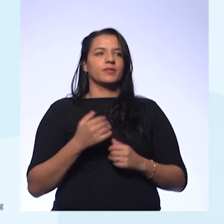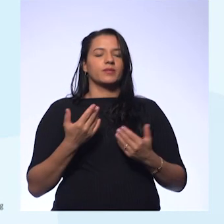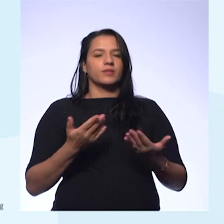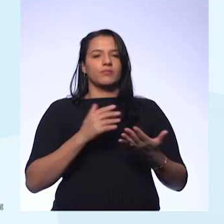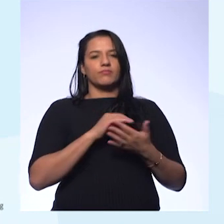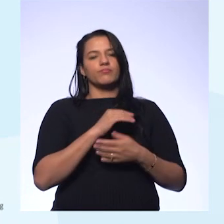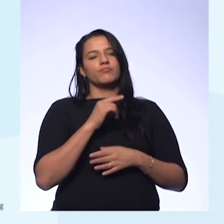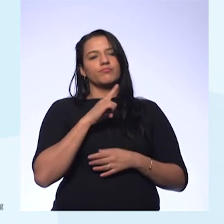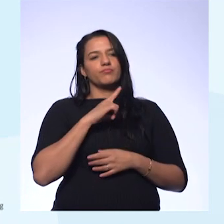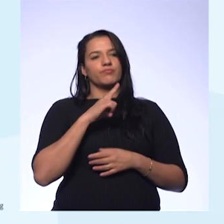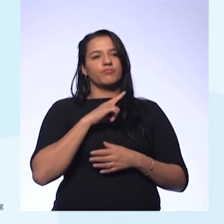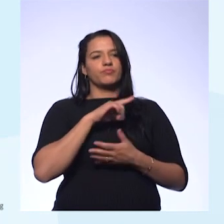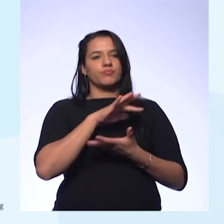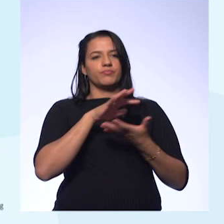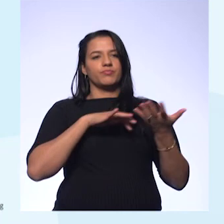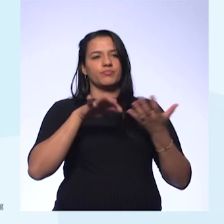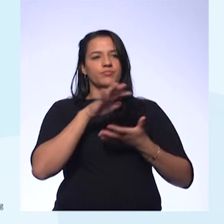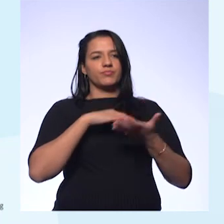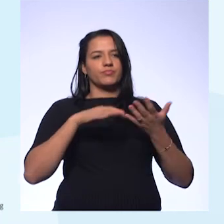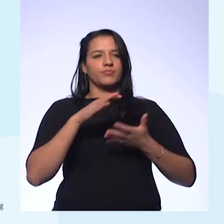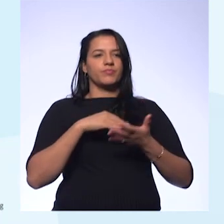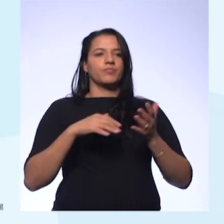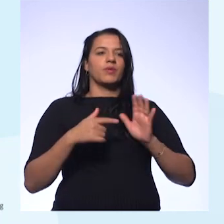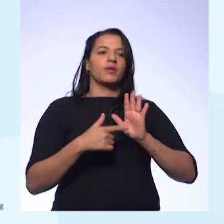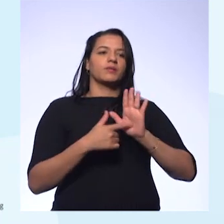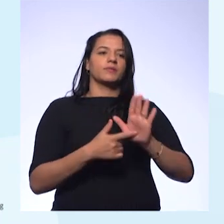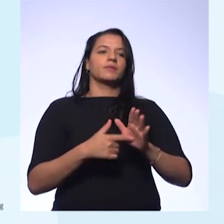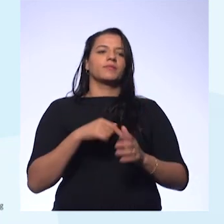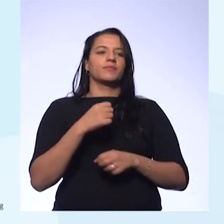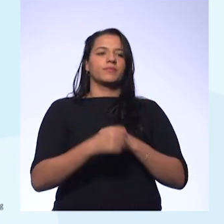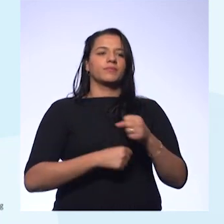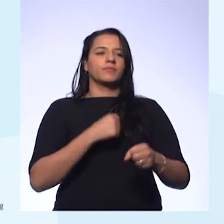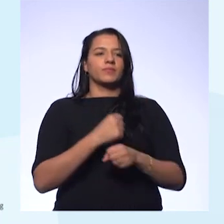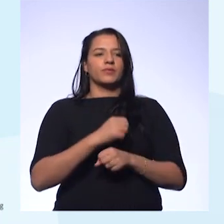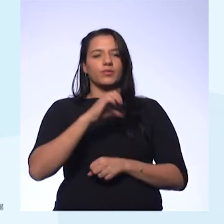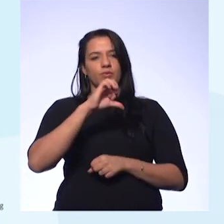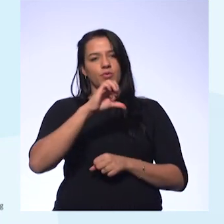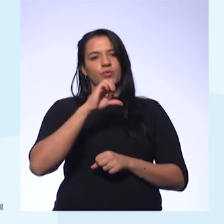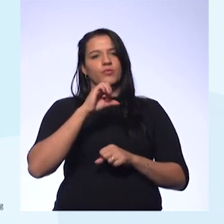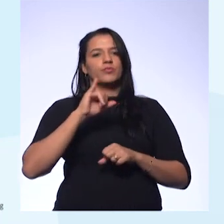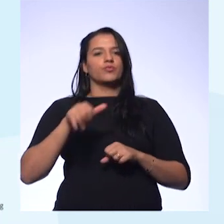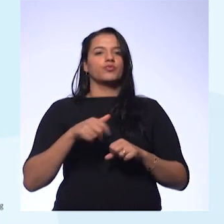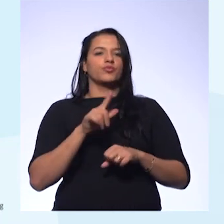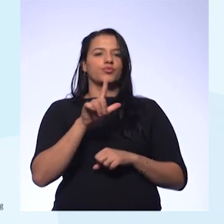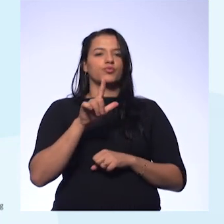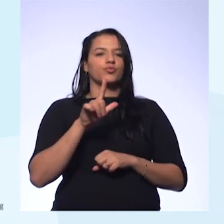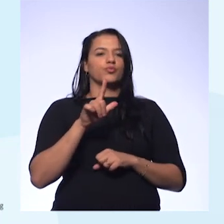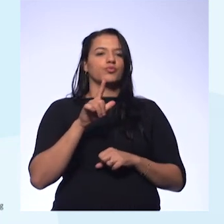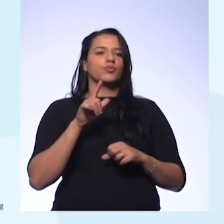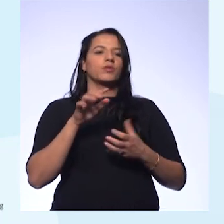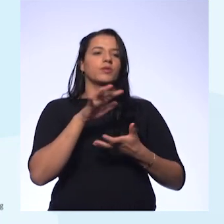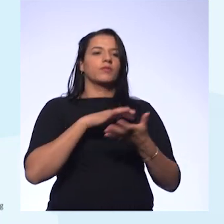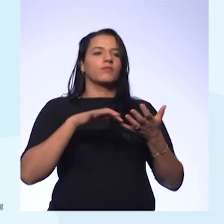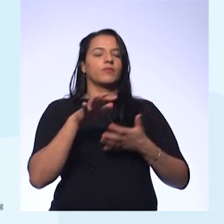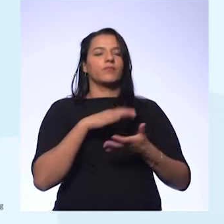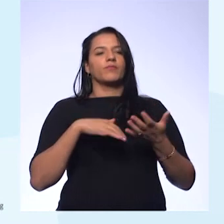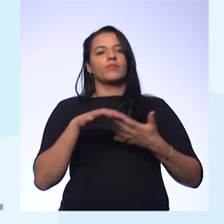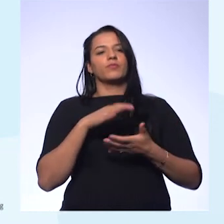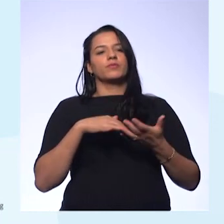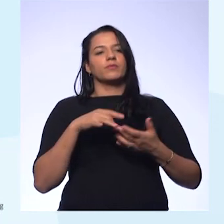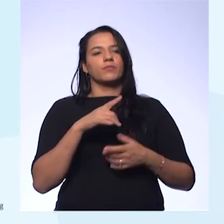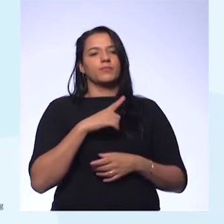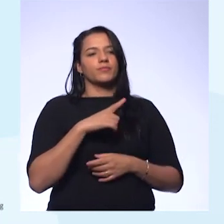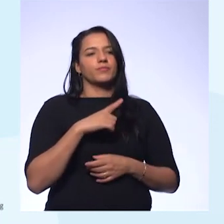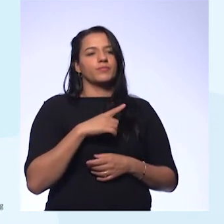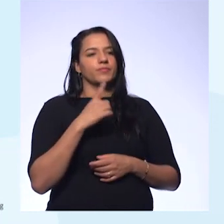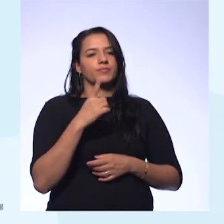essa manifestação. E aí, em 9 de julho de 1932, estoura a Revolução Constitucionalista. É por isso que